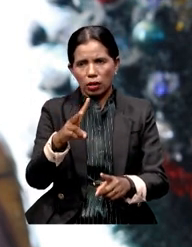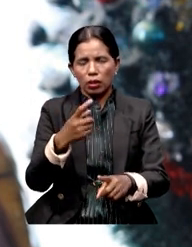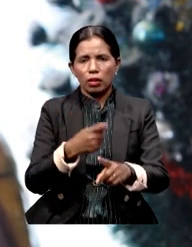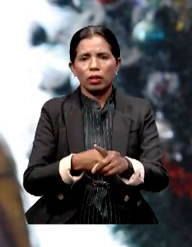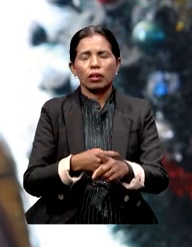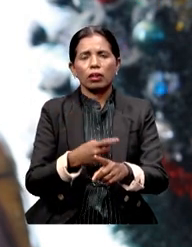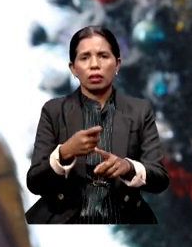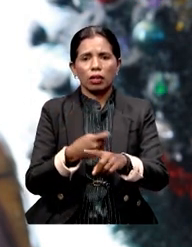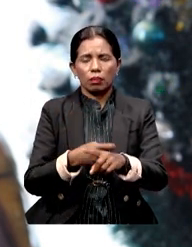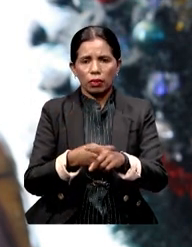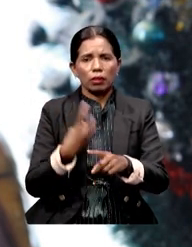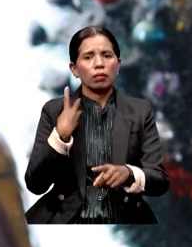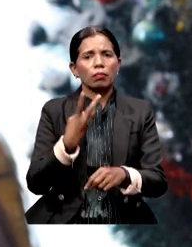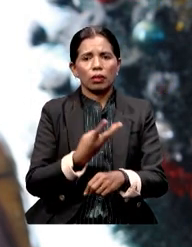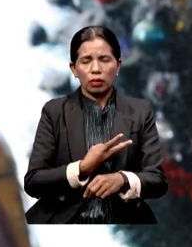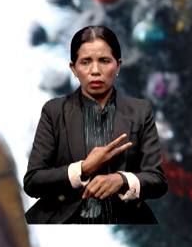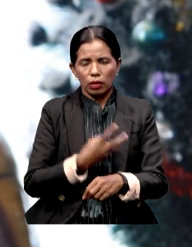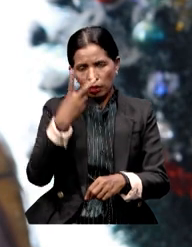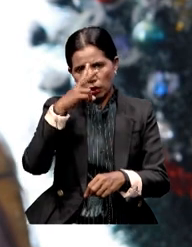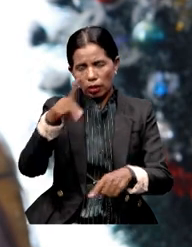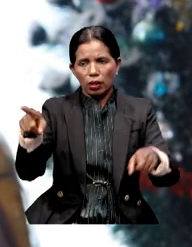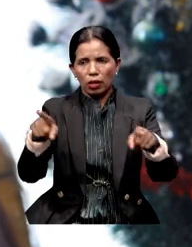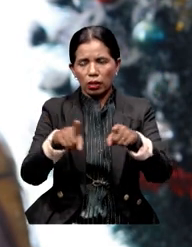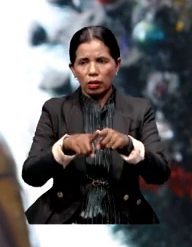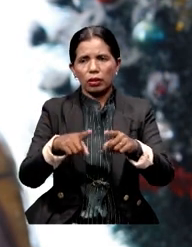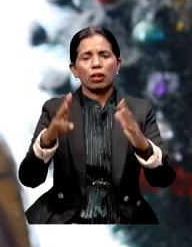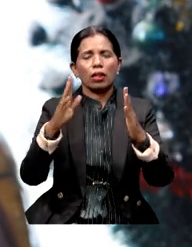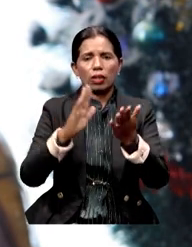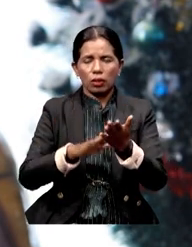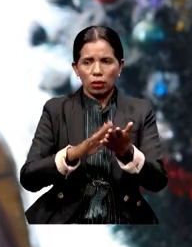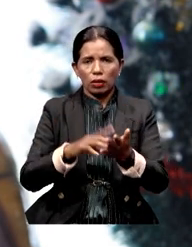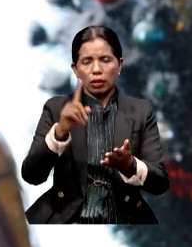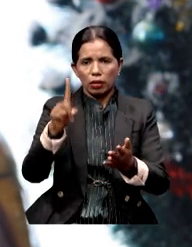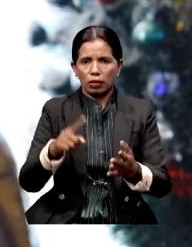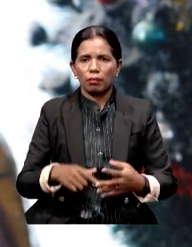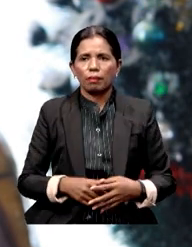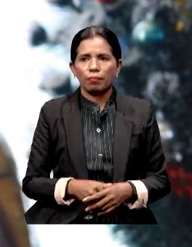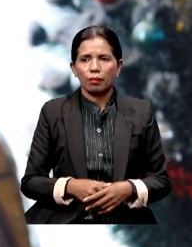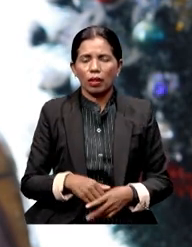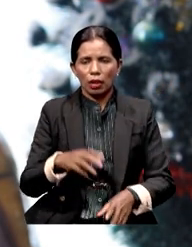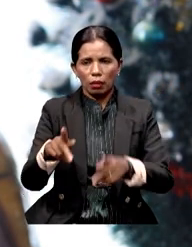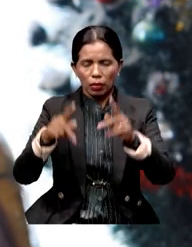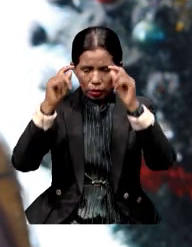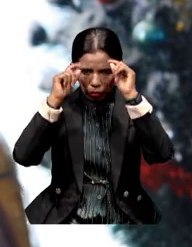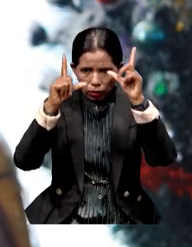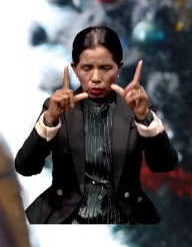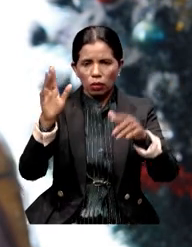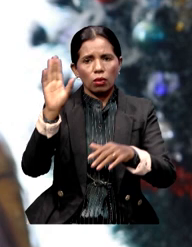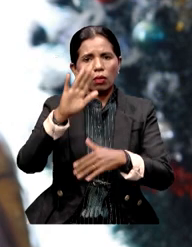sai momento ida bai ita tu, hare ane so escola ida. E ane be Timor-Oan ho tu buka hakaraka